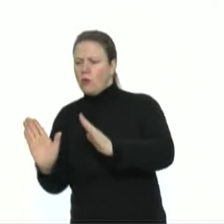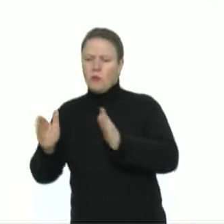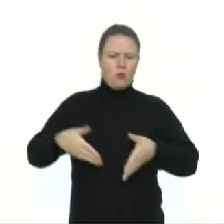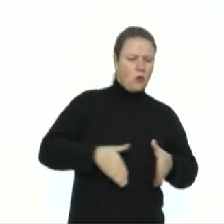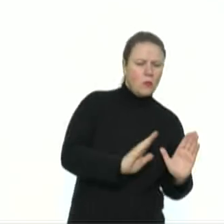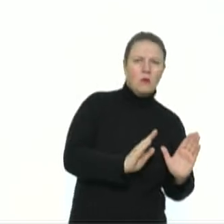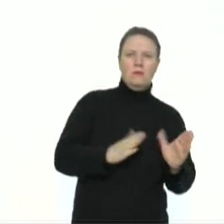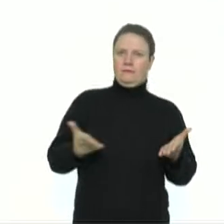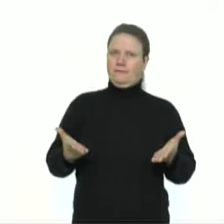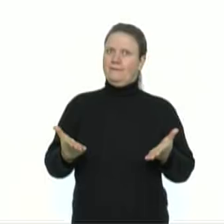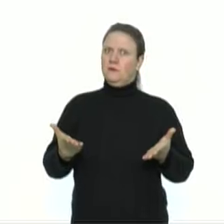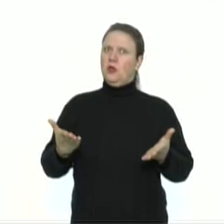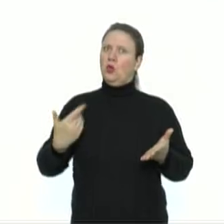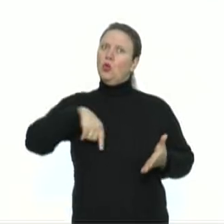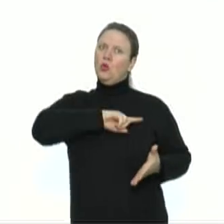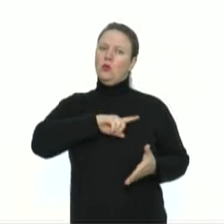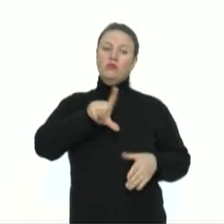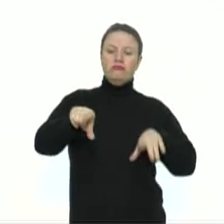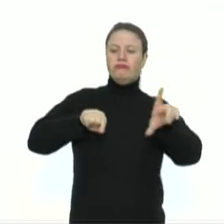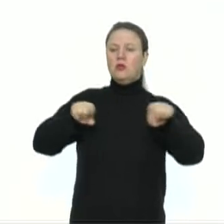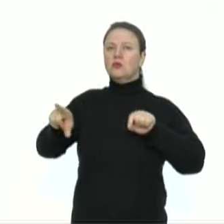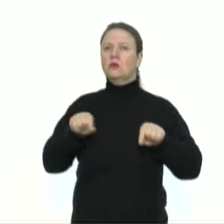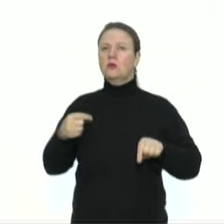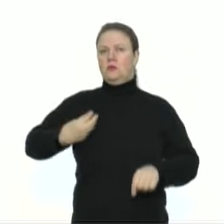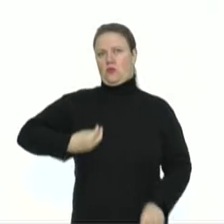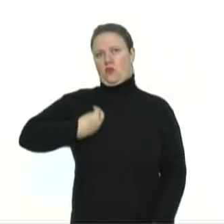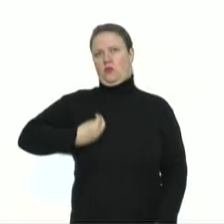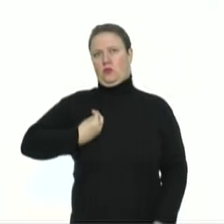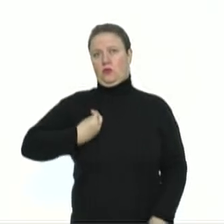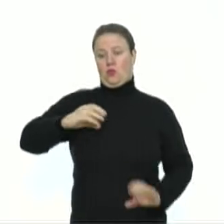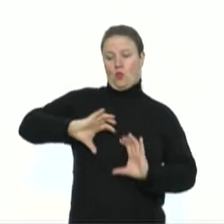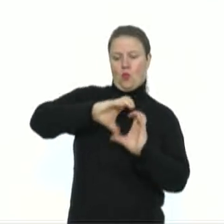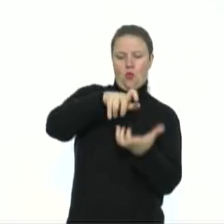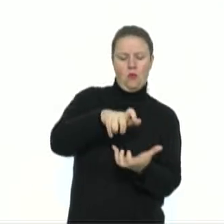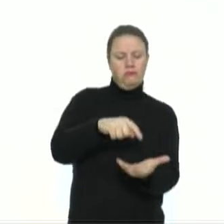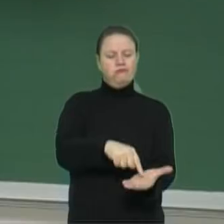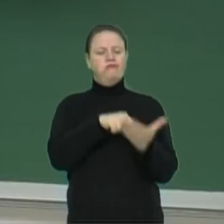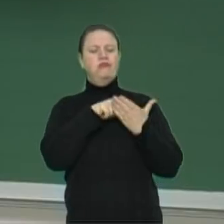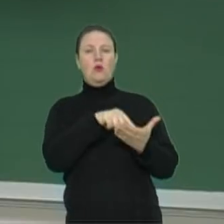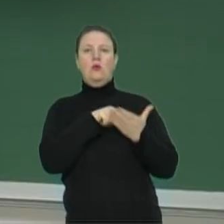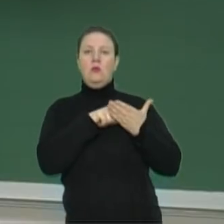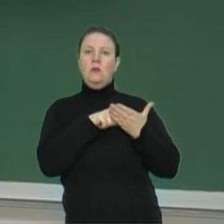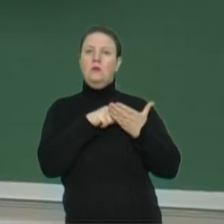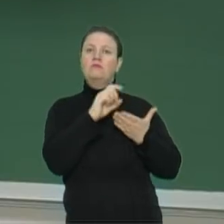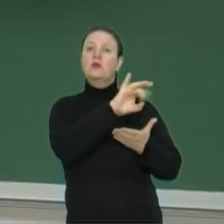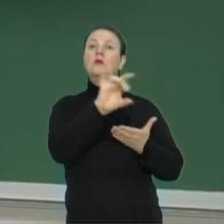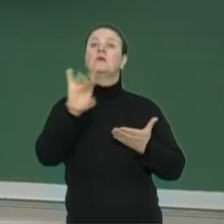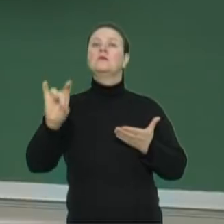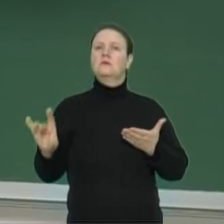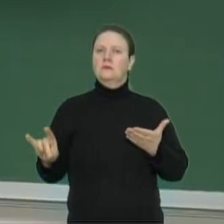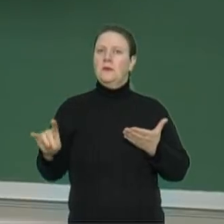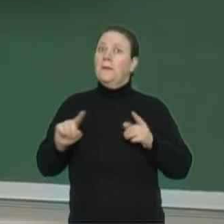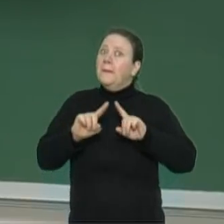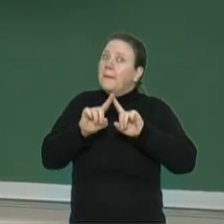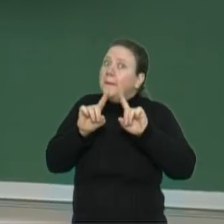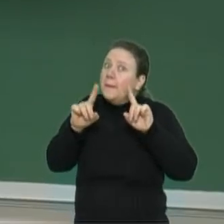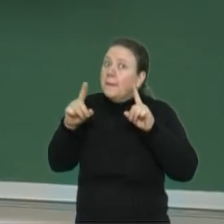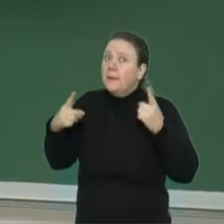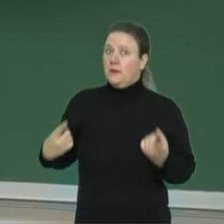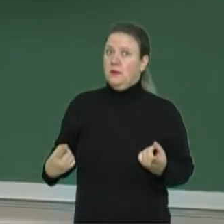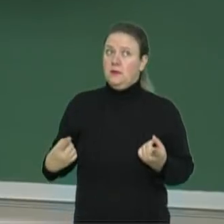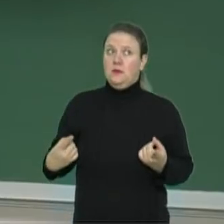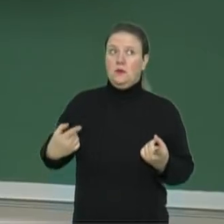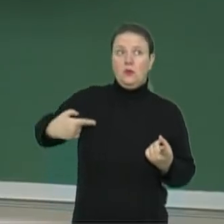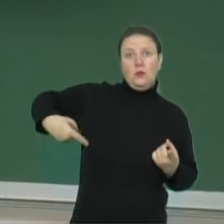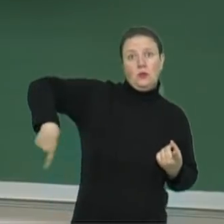possibilidade de agir dentro do que o mundo apresenta para nós. Mas, a partir disso, por